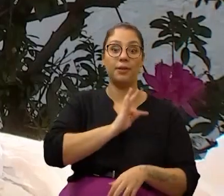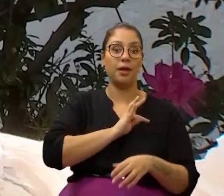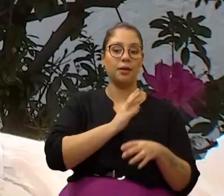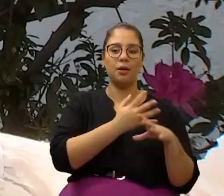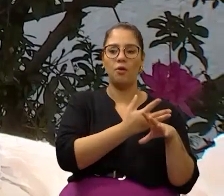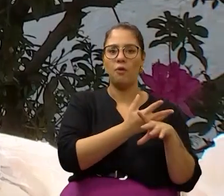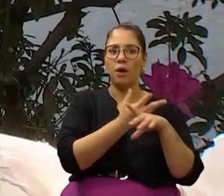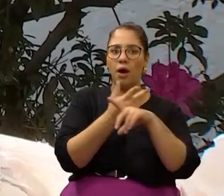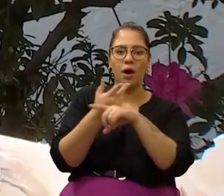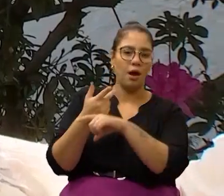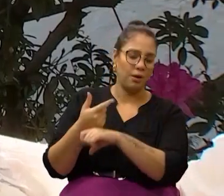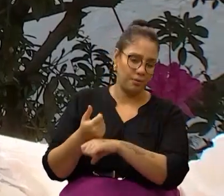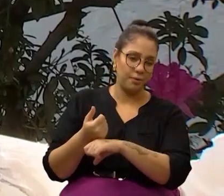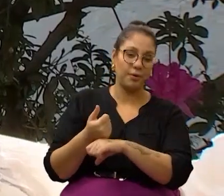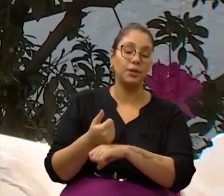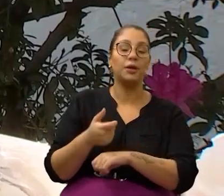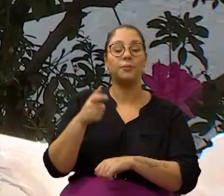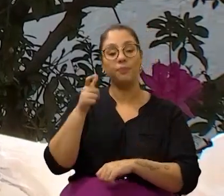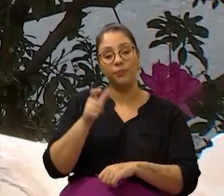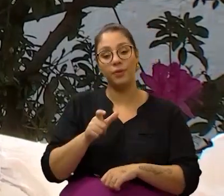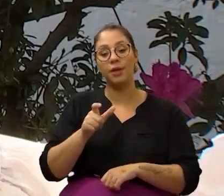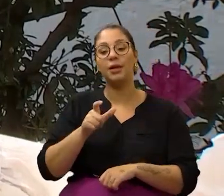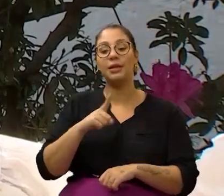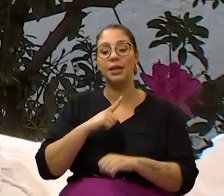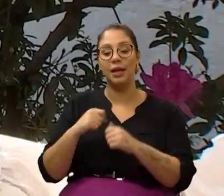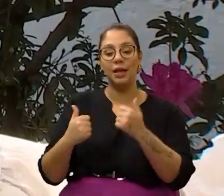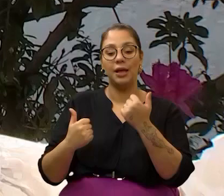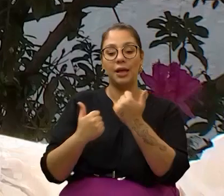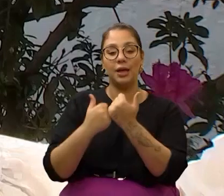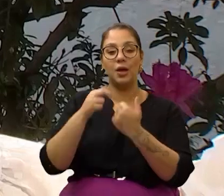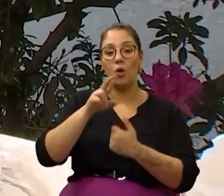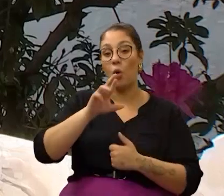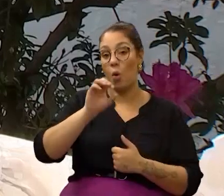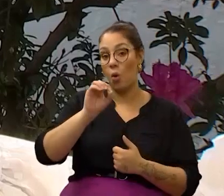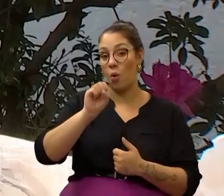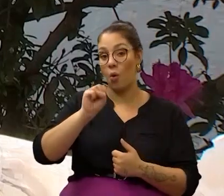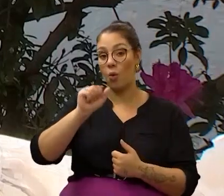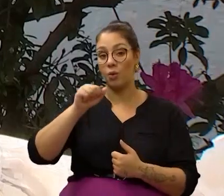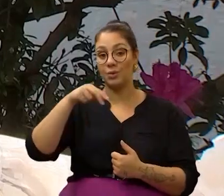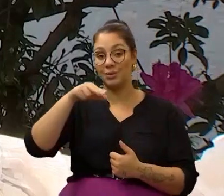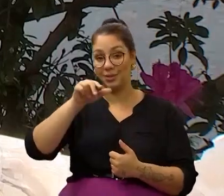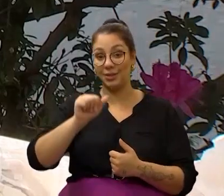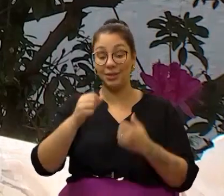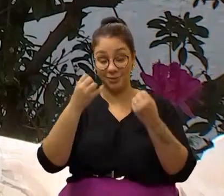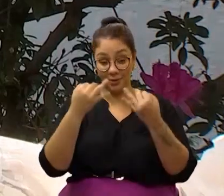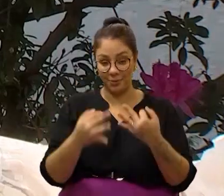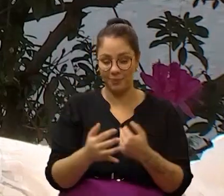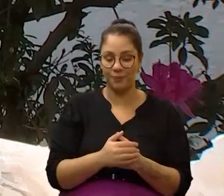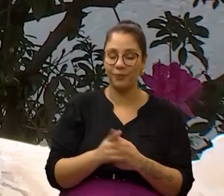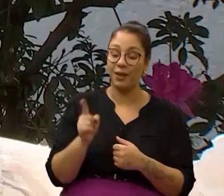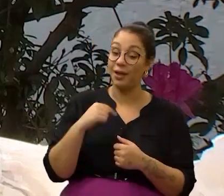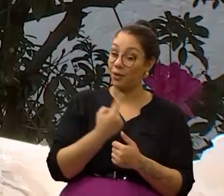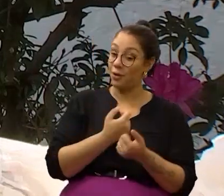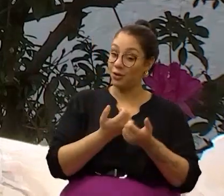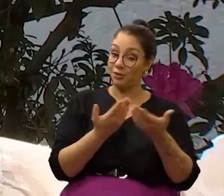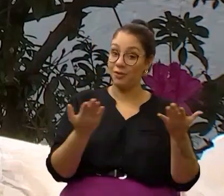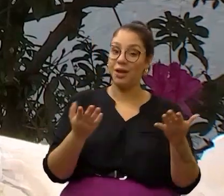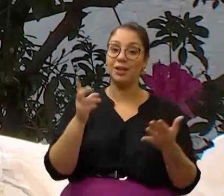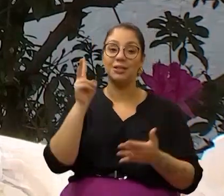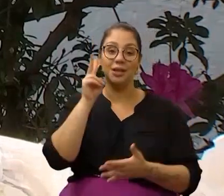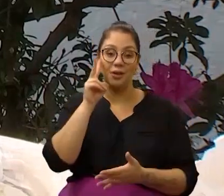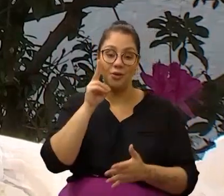explicou Rosana Sanches, assistente social. Nós oferecemos as atividades de segunda a